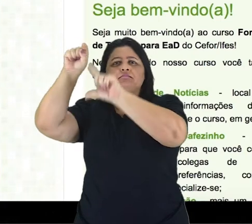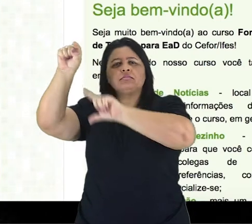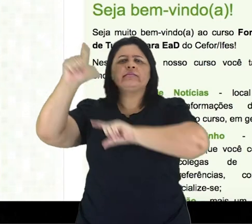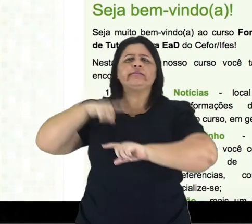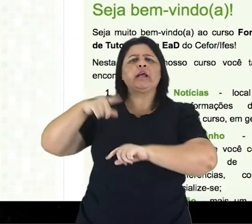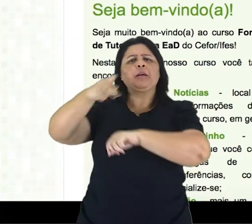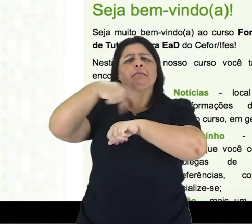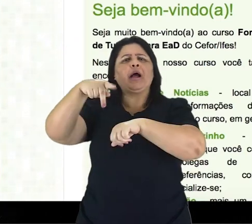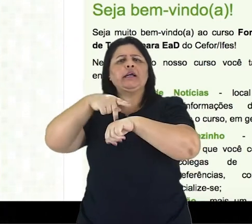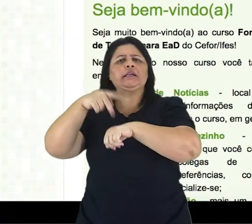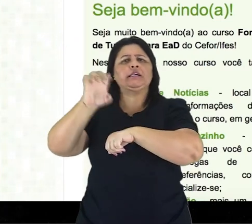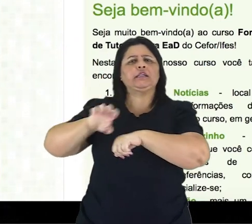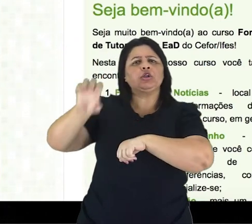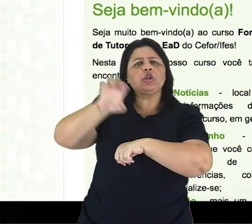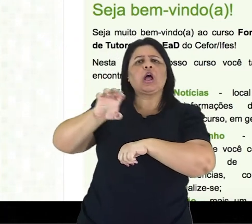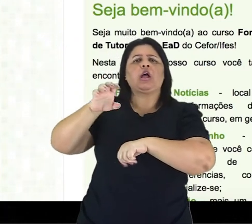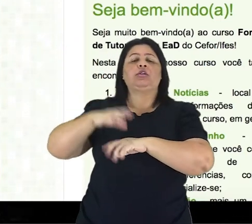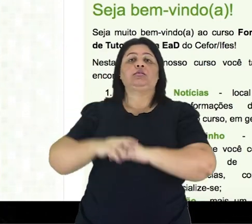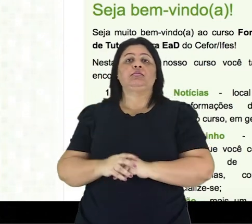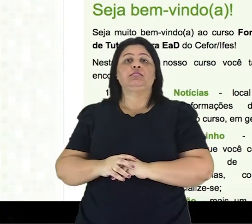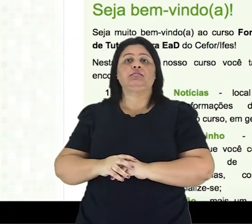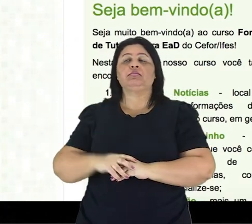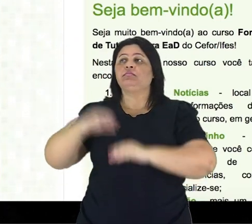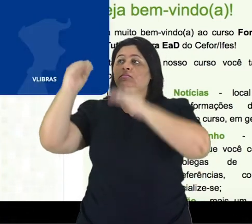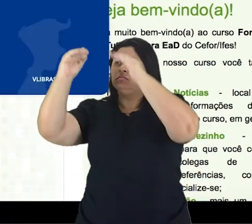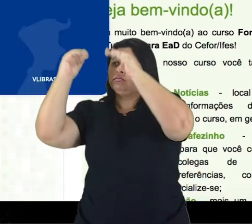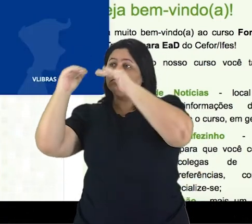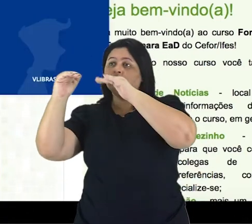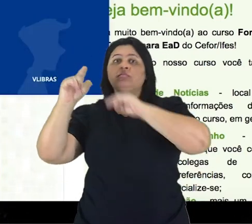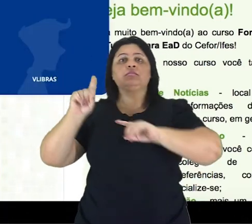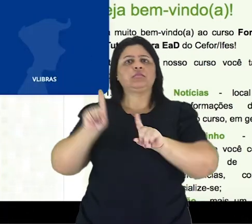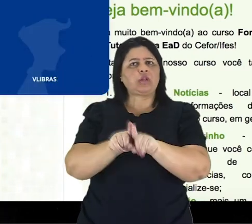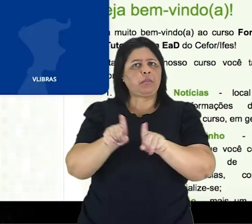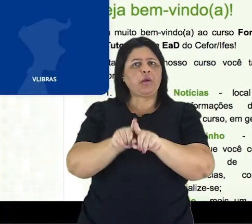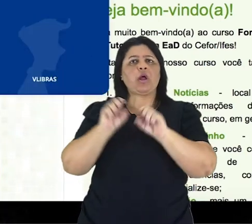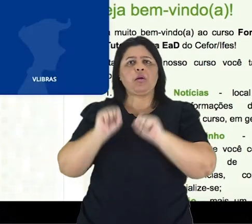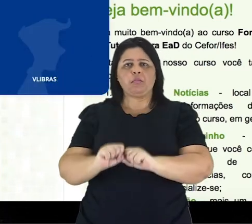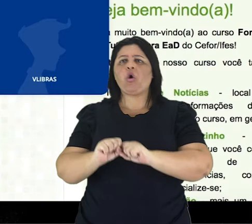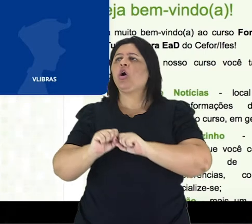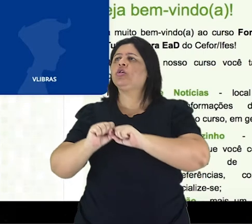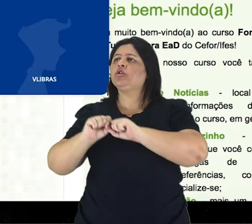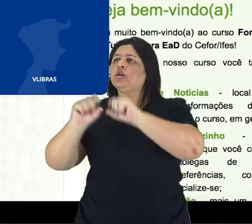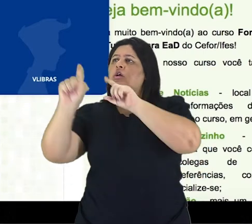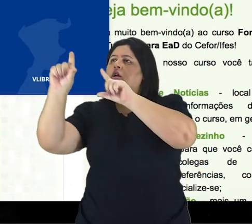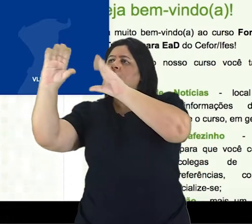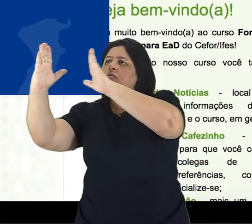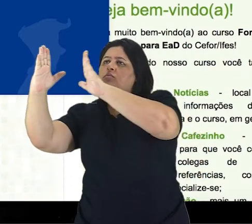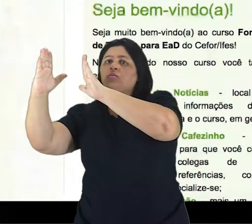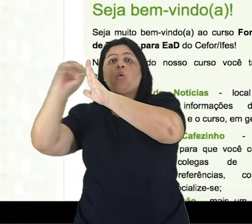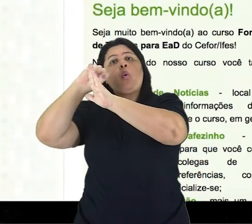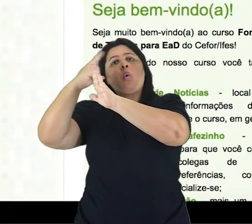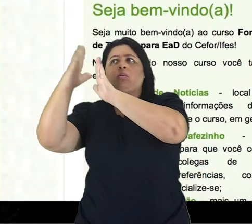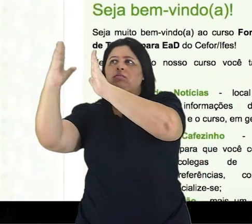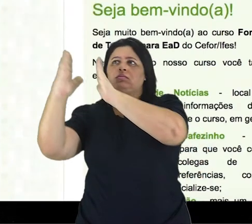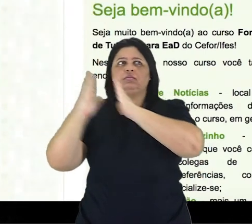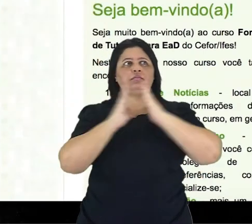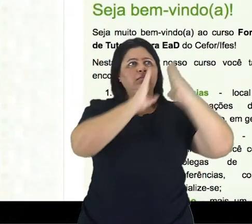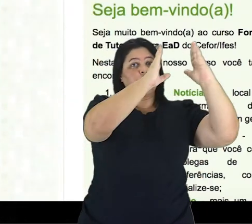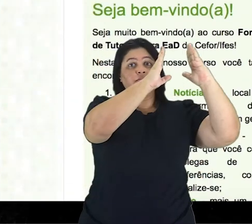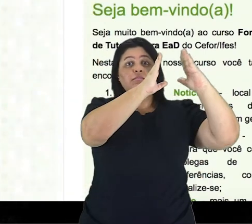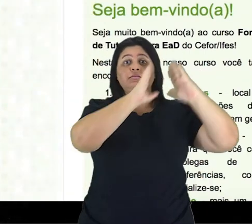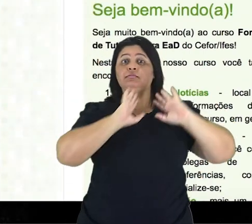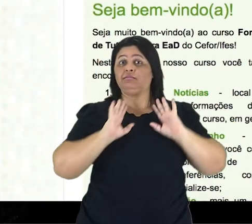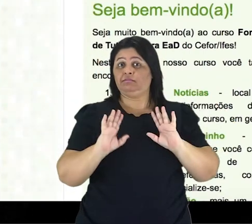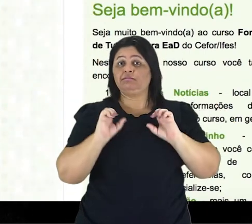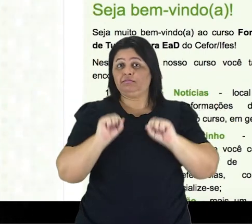disponíveis, como regionalismo, dicionário e também o posicionamento da tela, que eu posso escolher esquerda ou